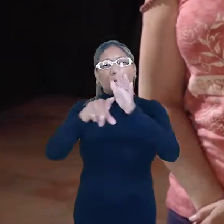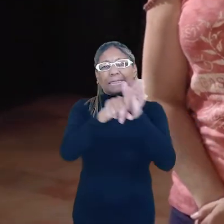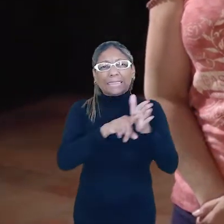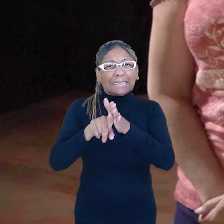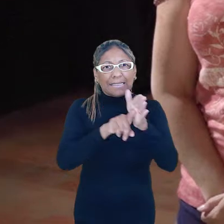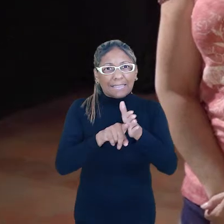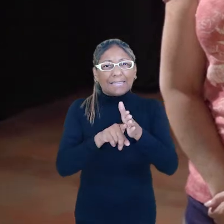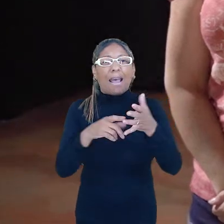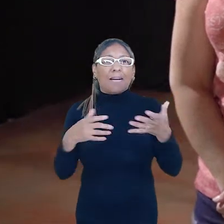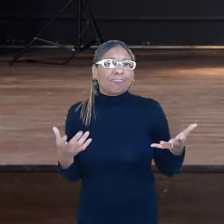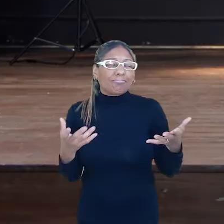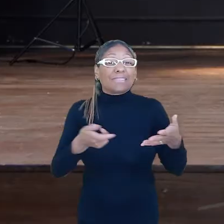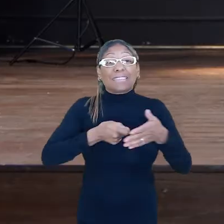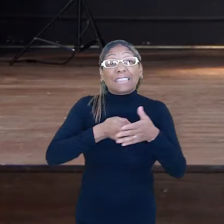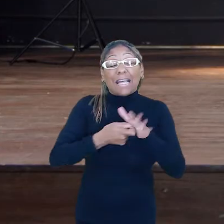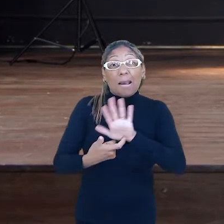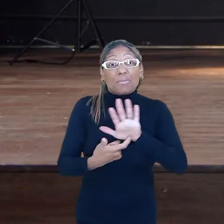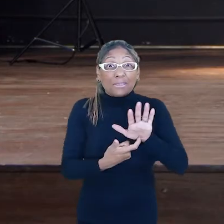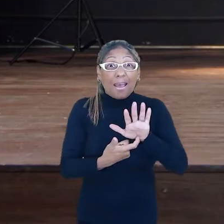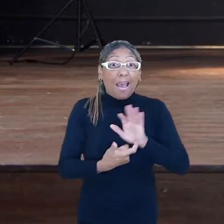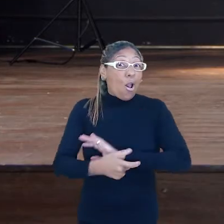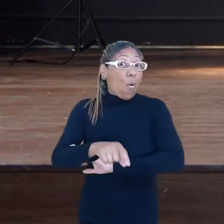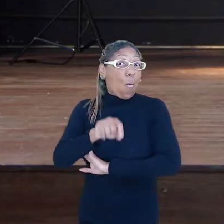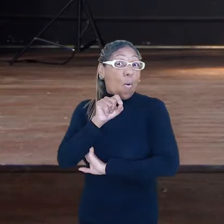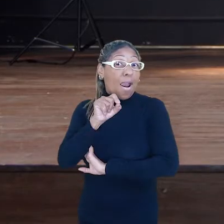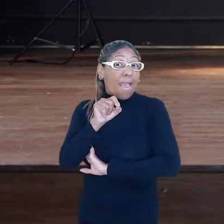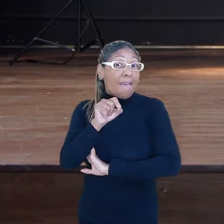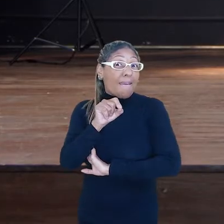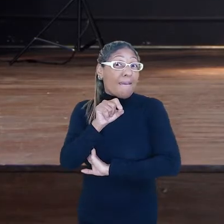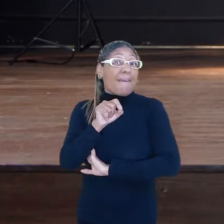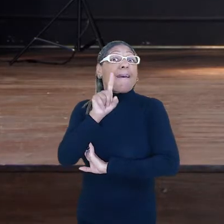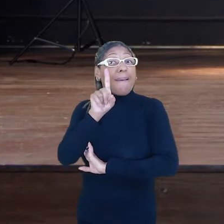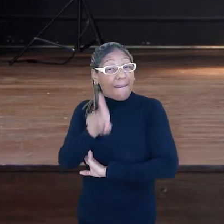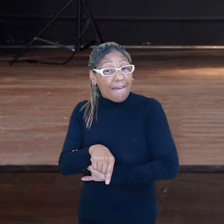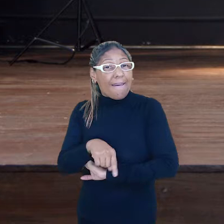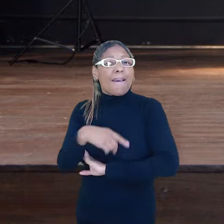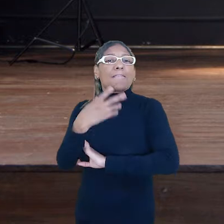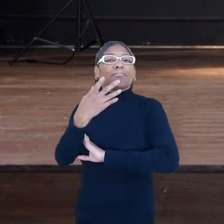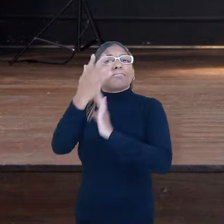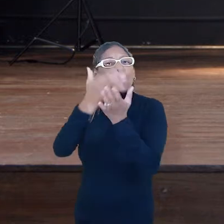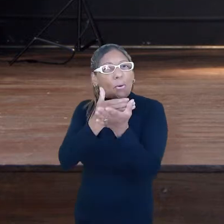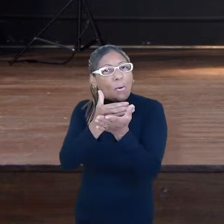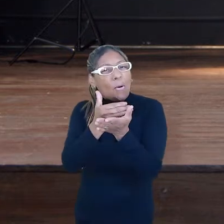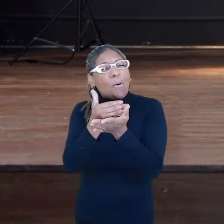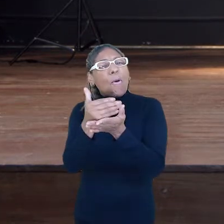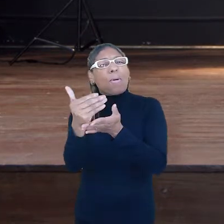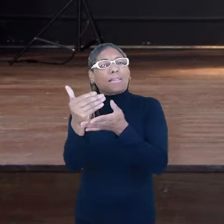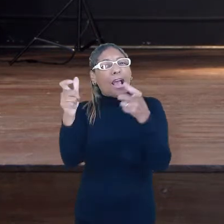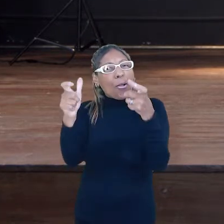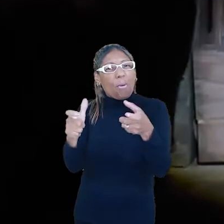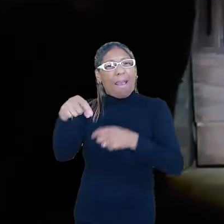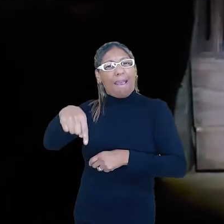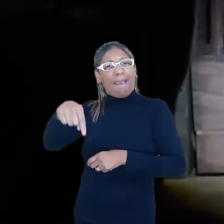de pesquisa, de tentar mostrar o que poderia ter sido essa partida da Monção ali